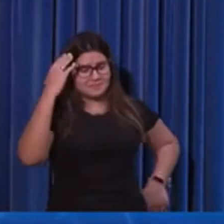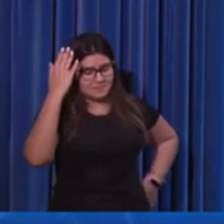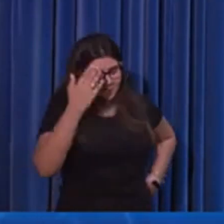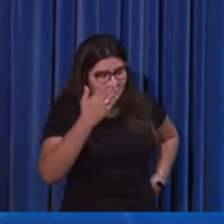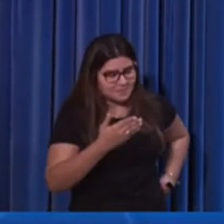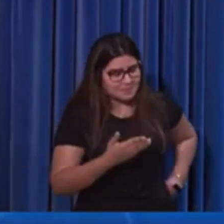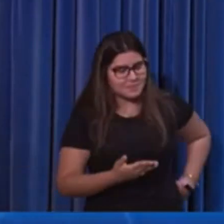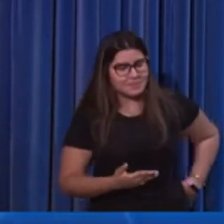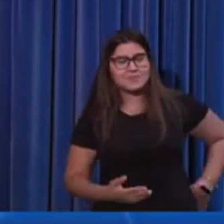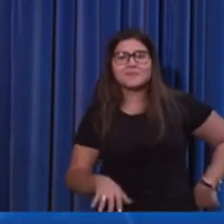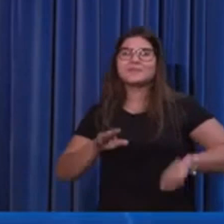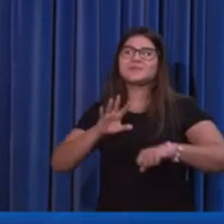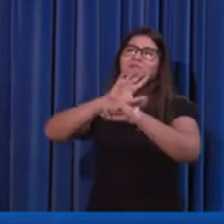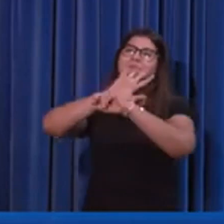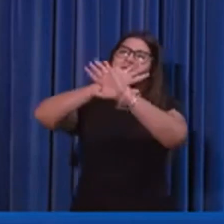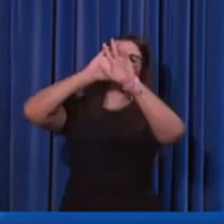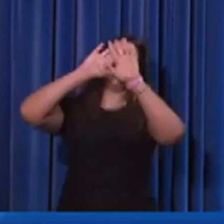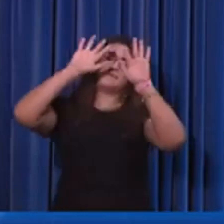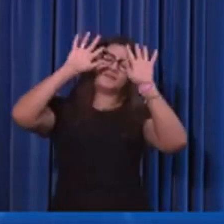dignas de glória